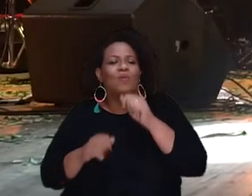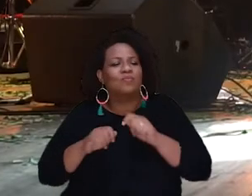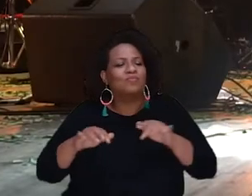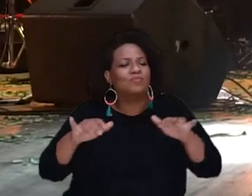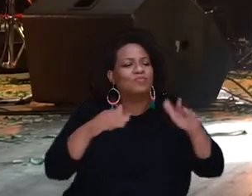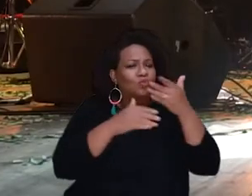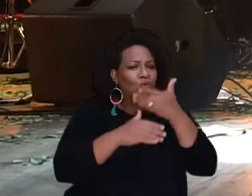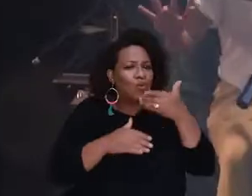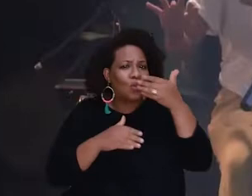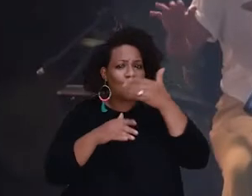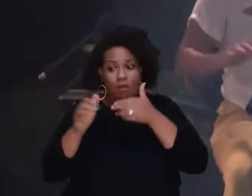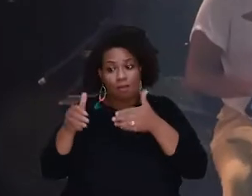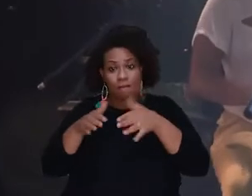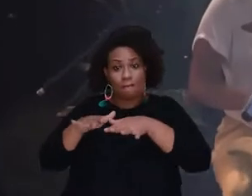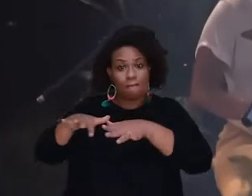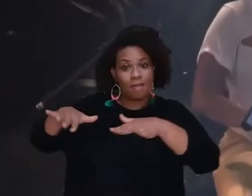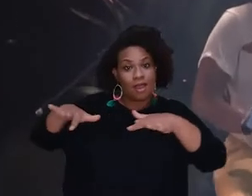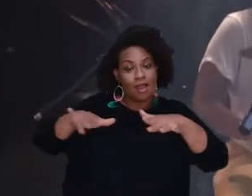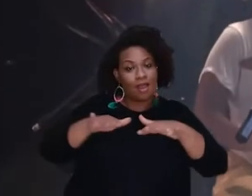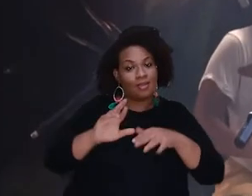Água doce nem é